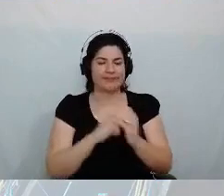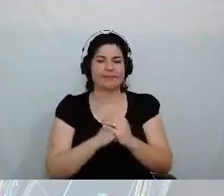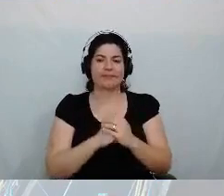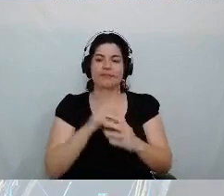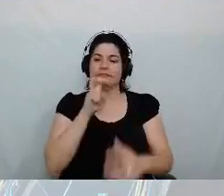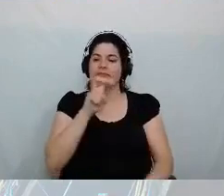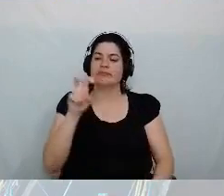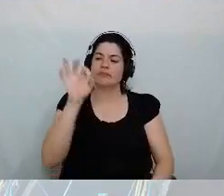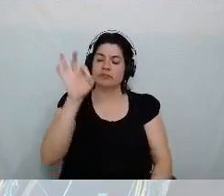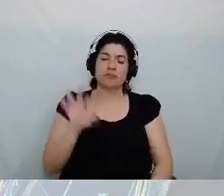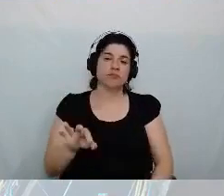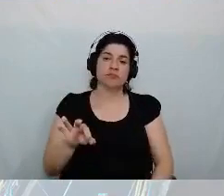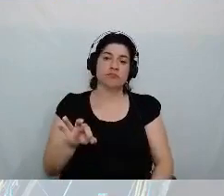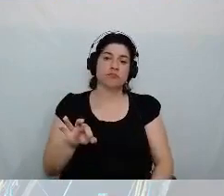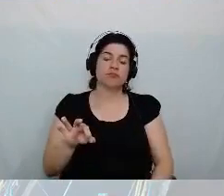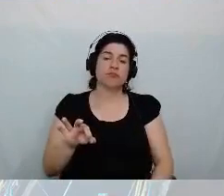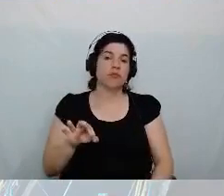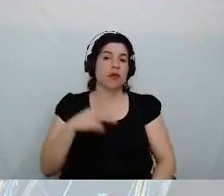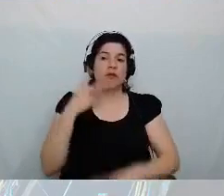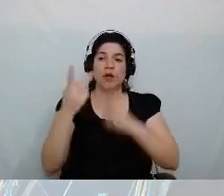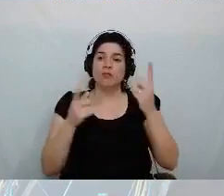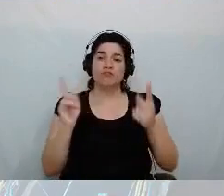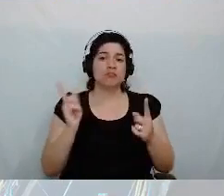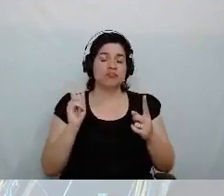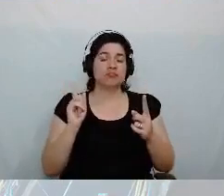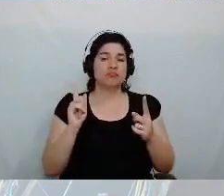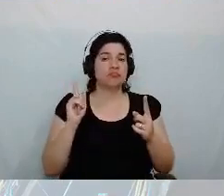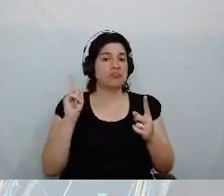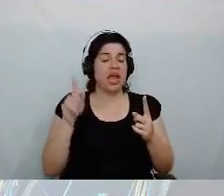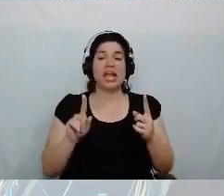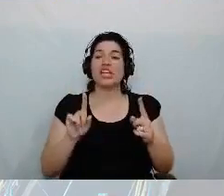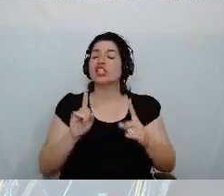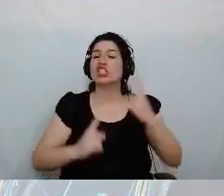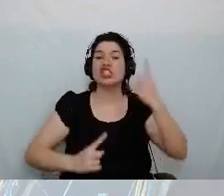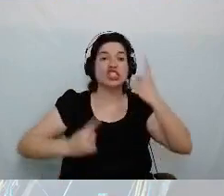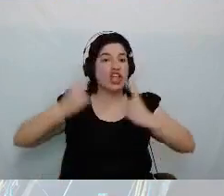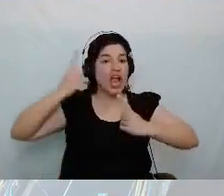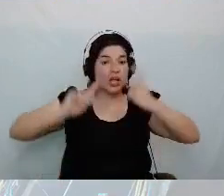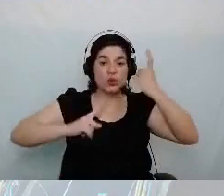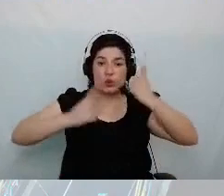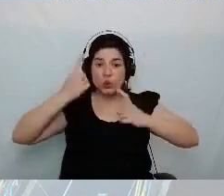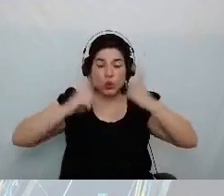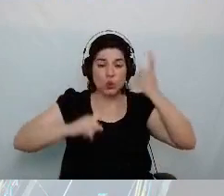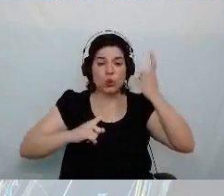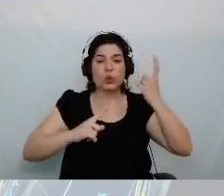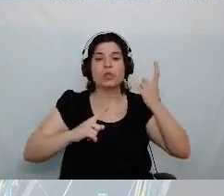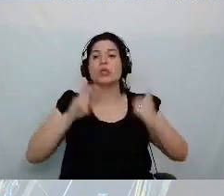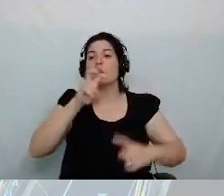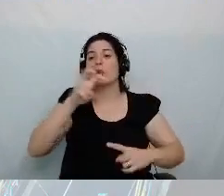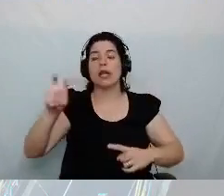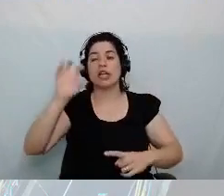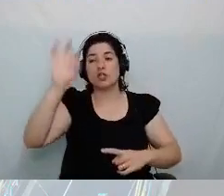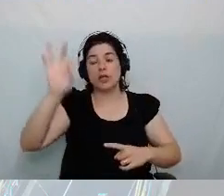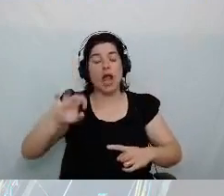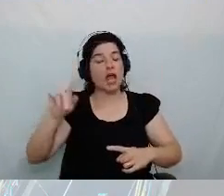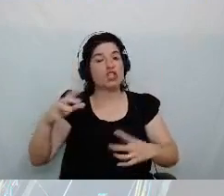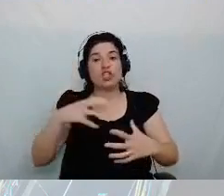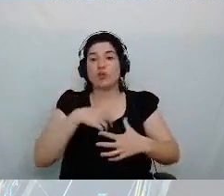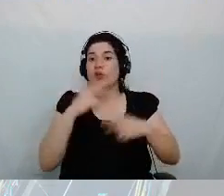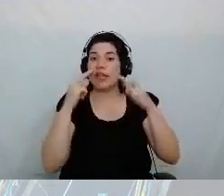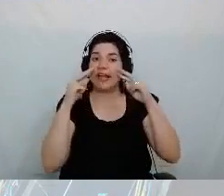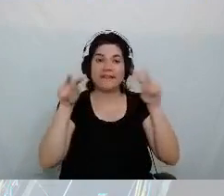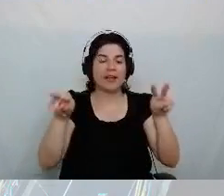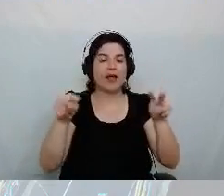55% é não verbal. 55% é gesto. 55% é a forma com que você olha para o seu